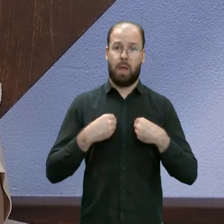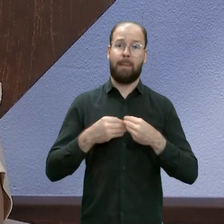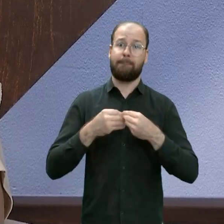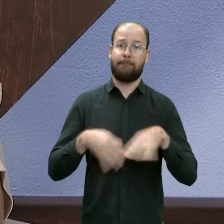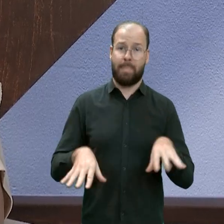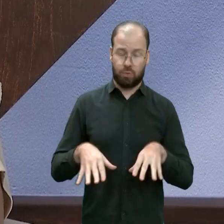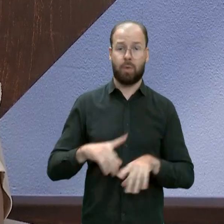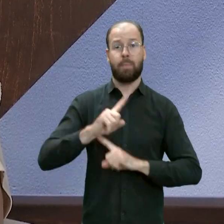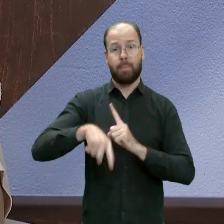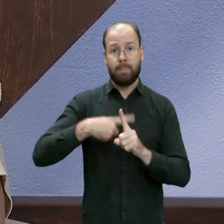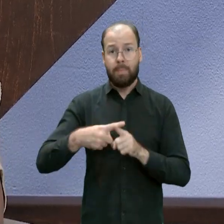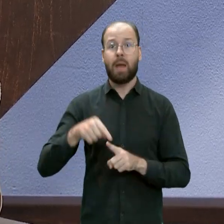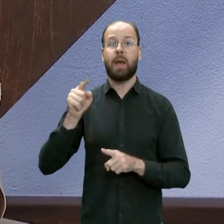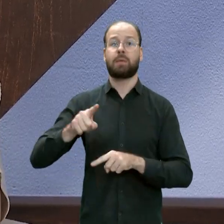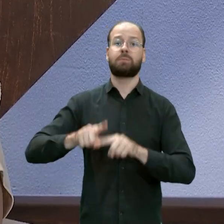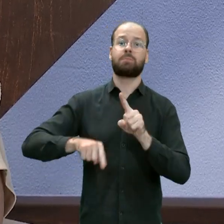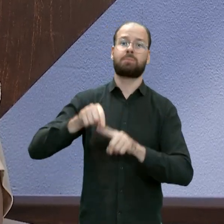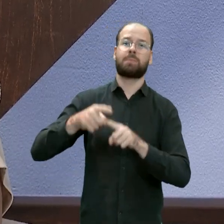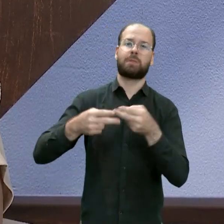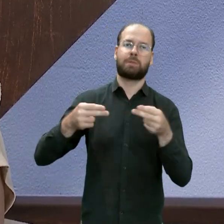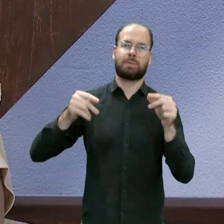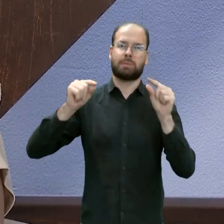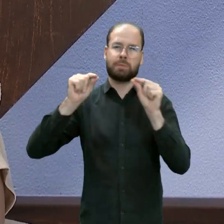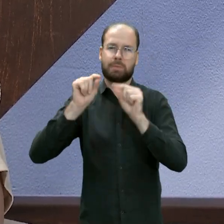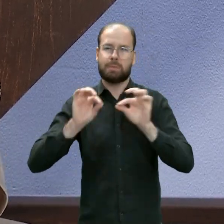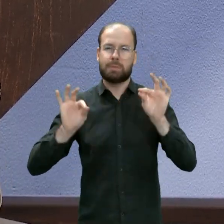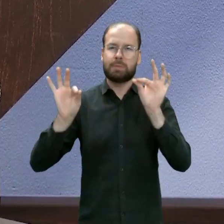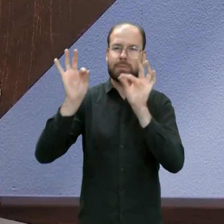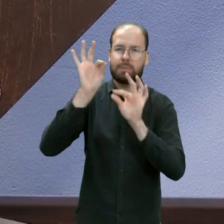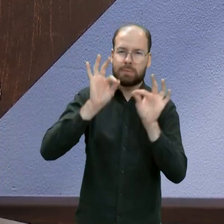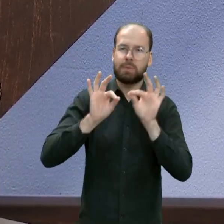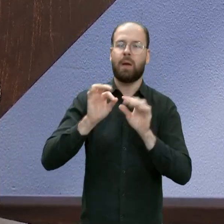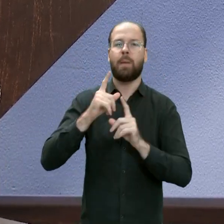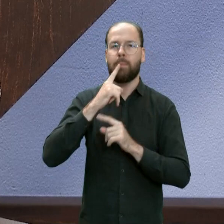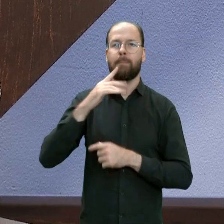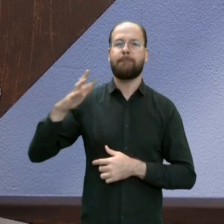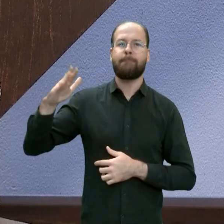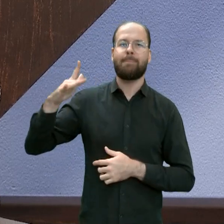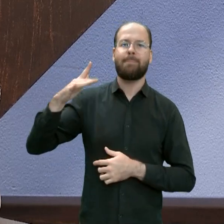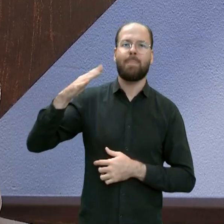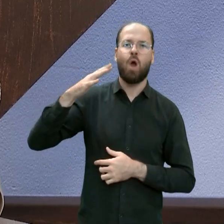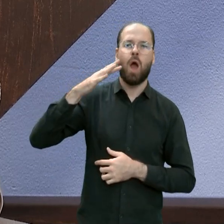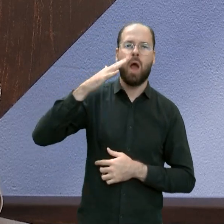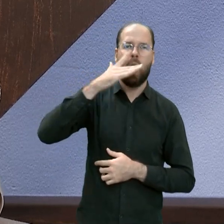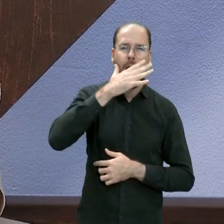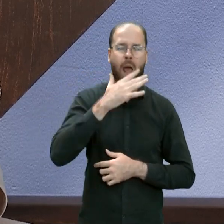material particulado, né, que são aquelas, a gente pode falar em poeirinhas